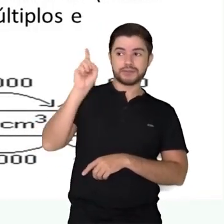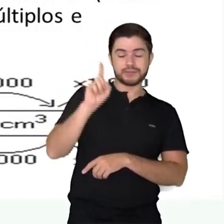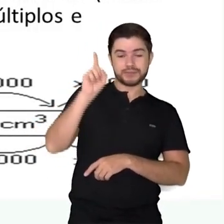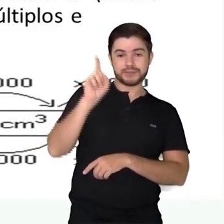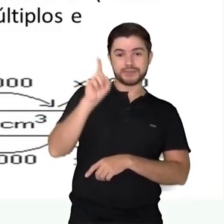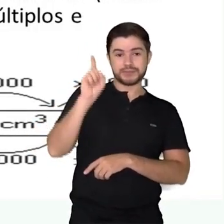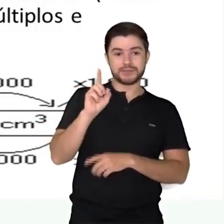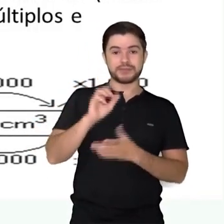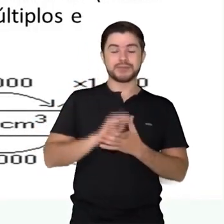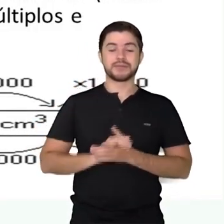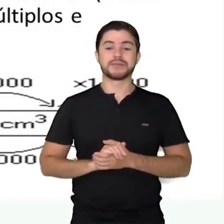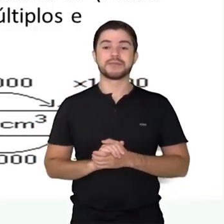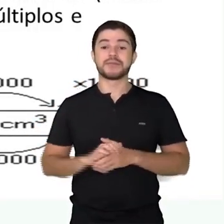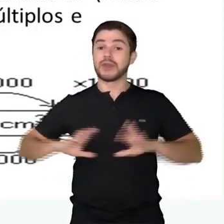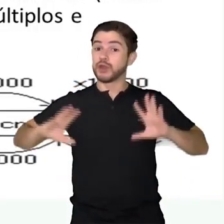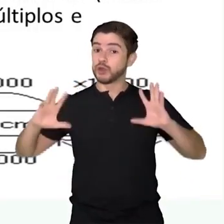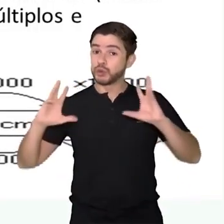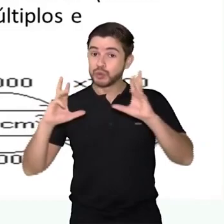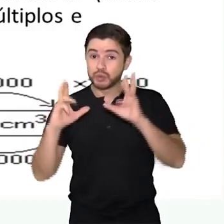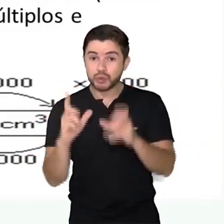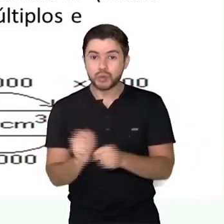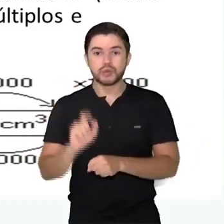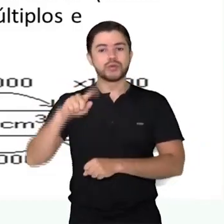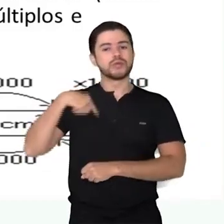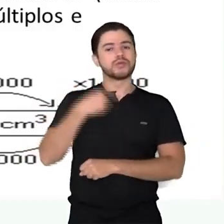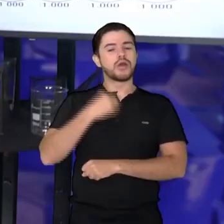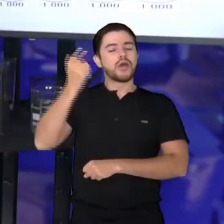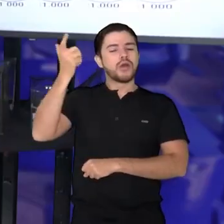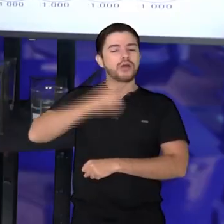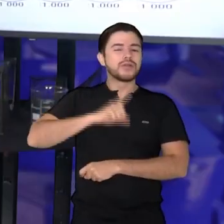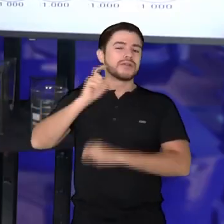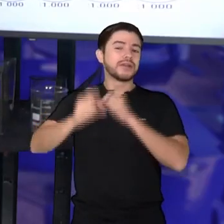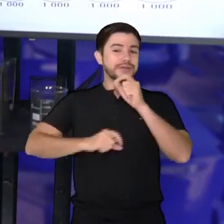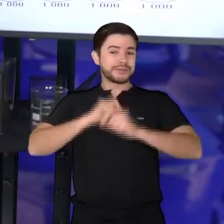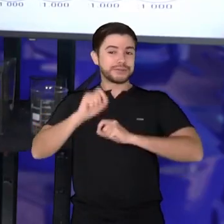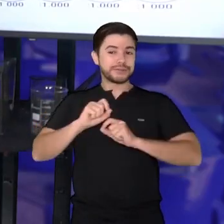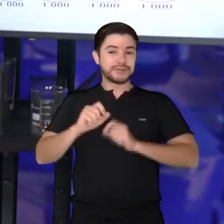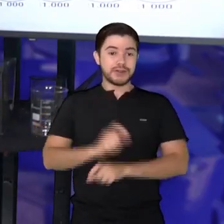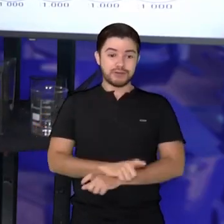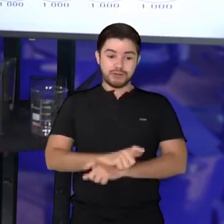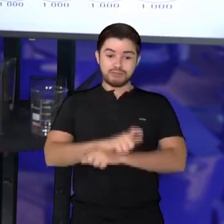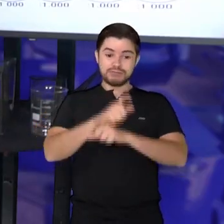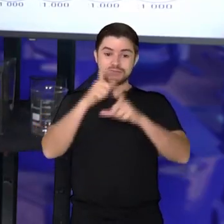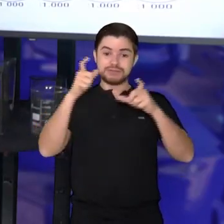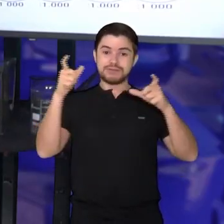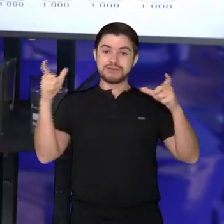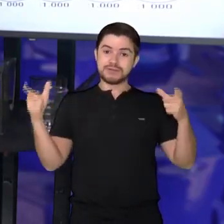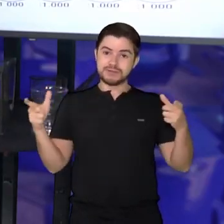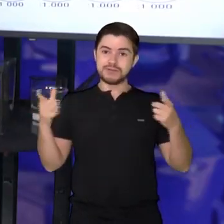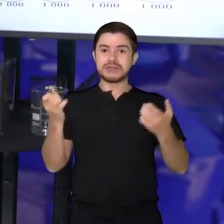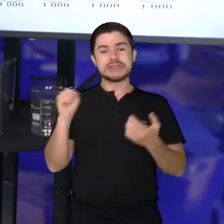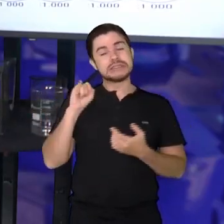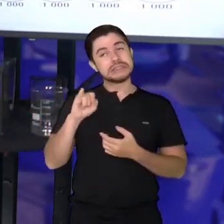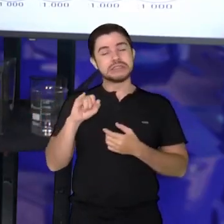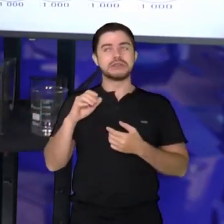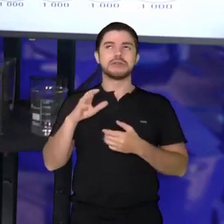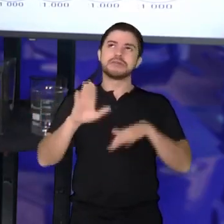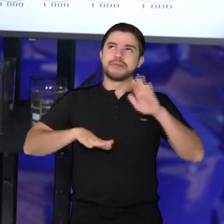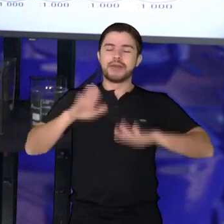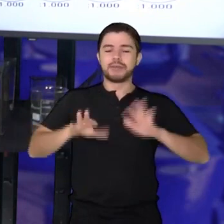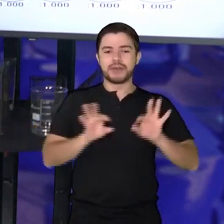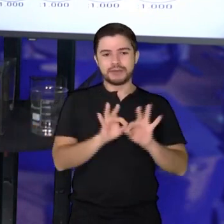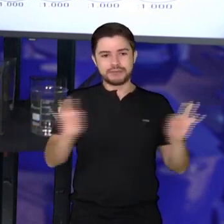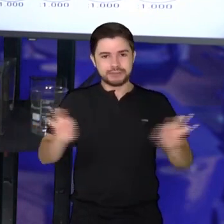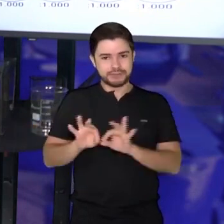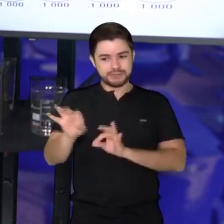cúbico, tá? Tudo isso a gente consegue fazer aumentando, dependendo da dimensão do volume, utilizando